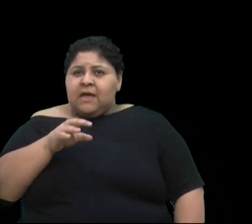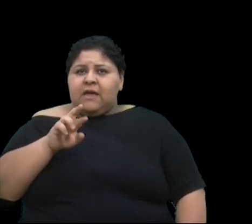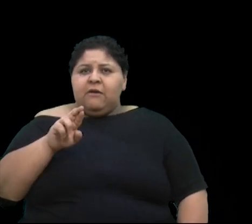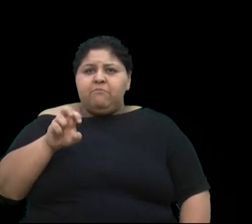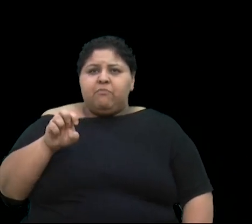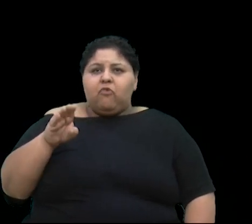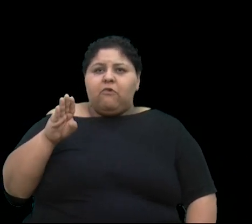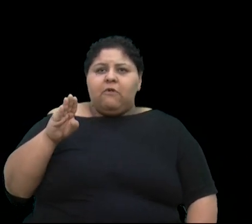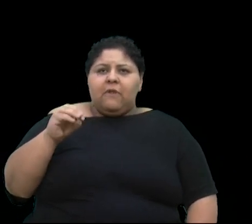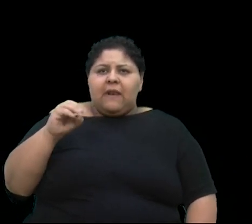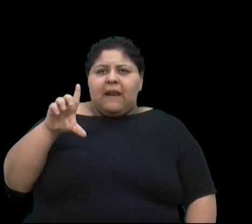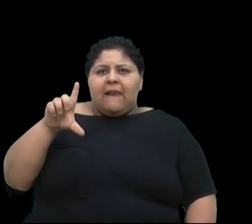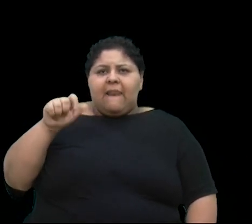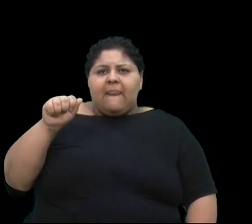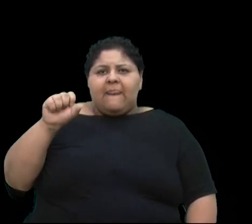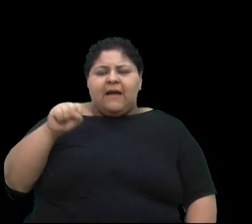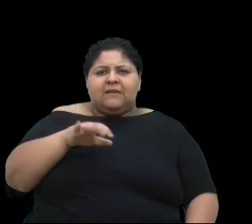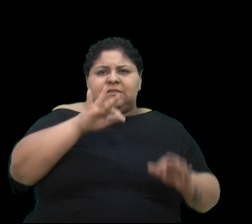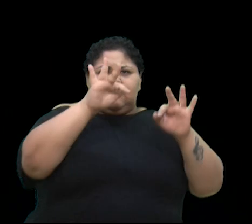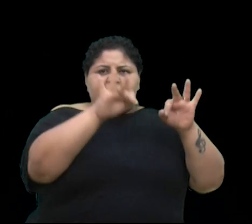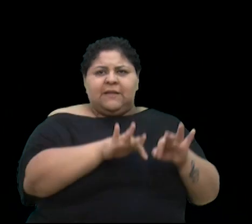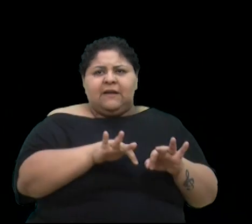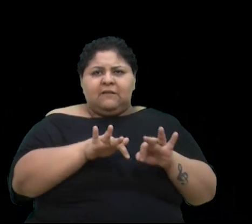deixar o povo da Palestina viver em paz.